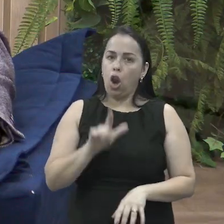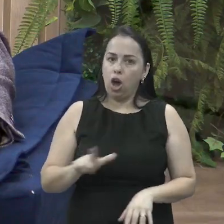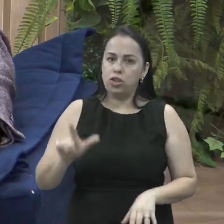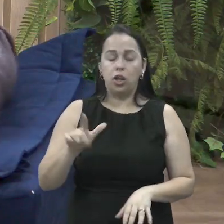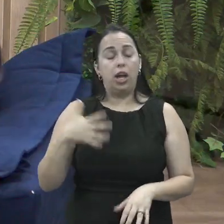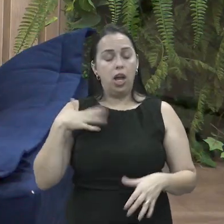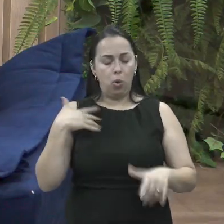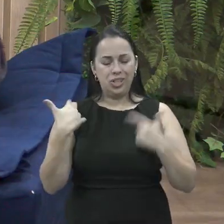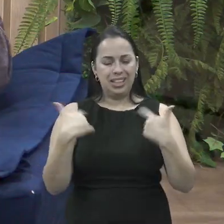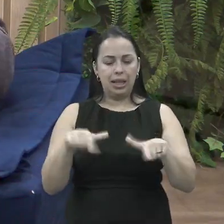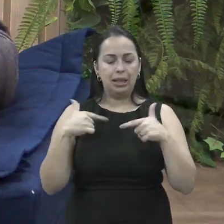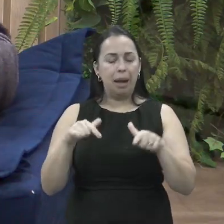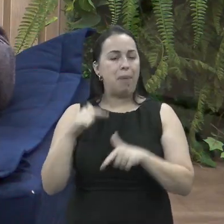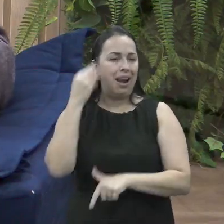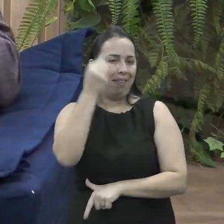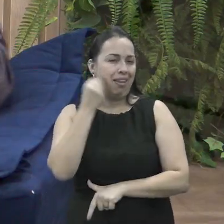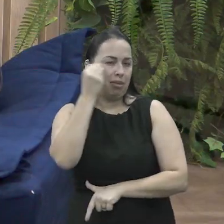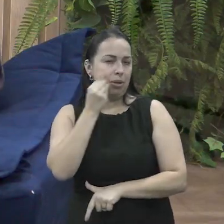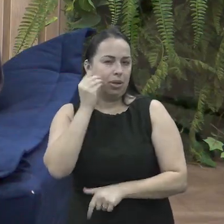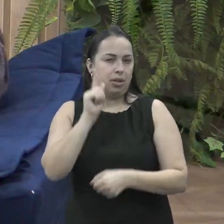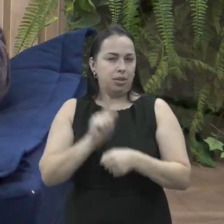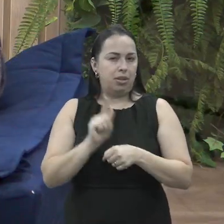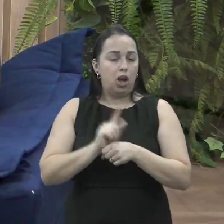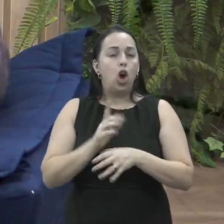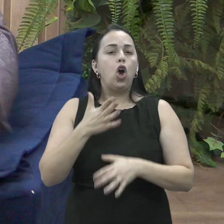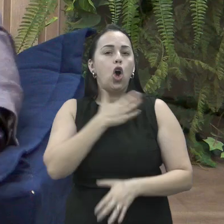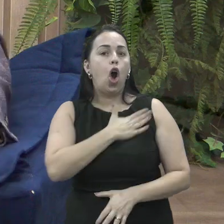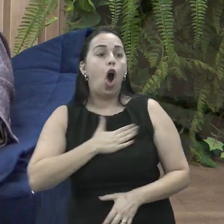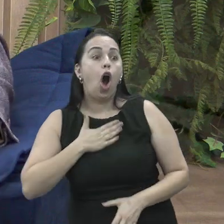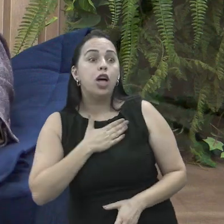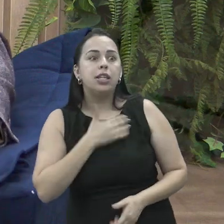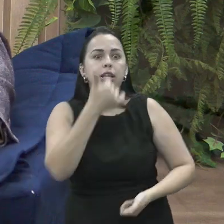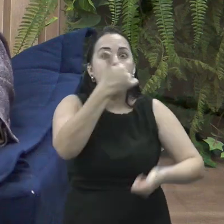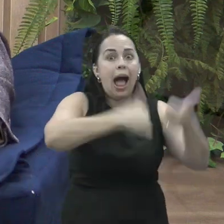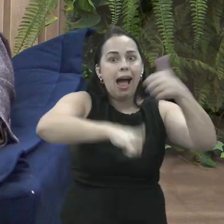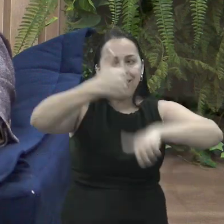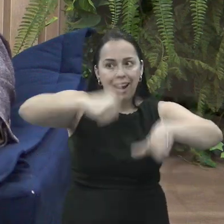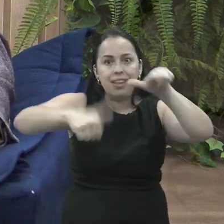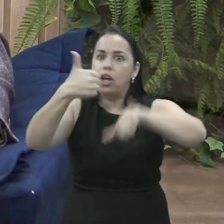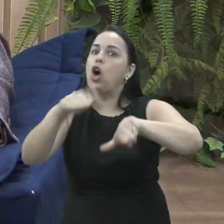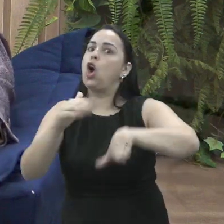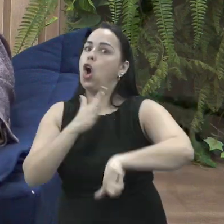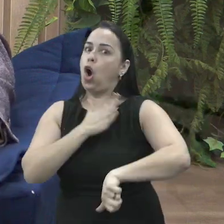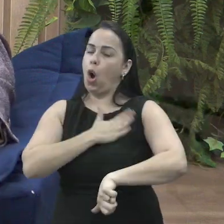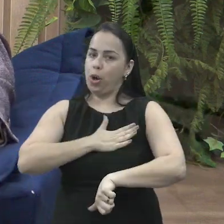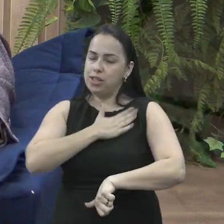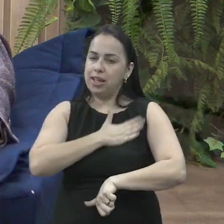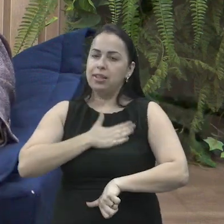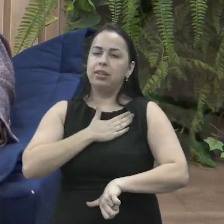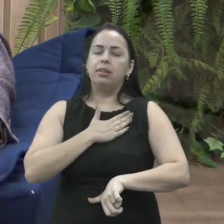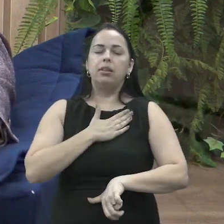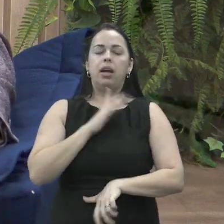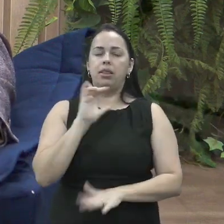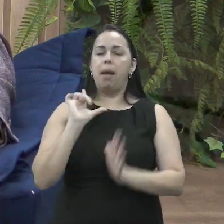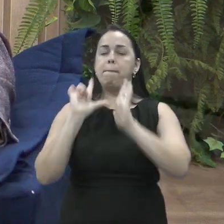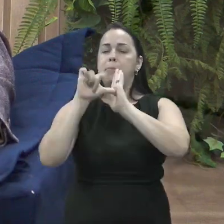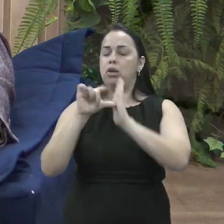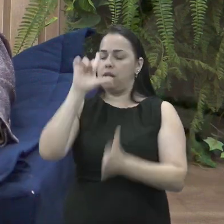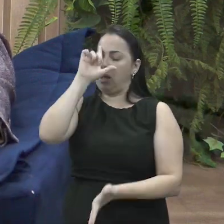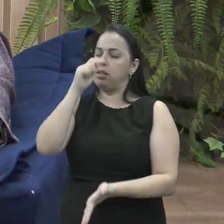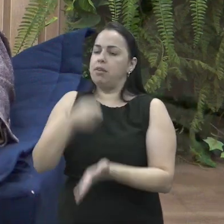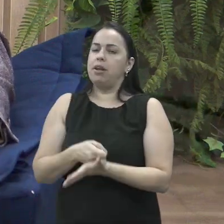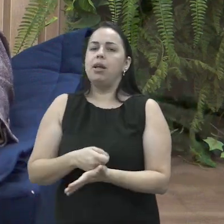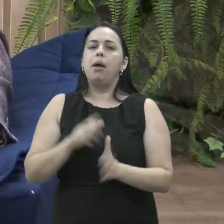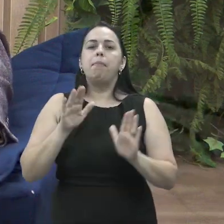todo gestor, e repito, eu venho da área de gestão, a área de gestão a gente gosta muito de números, então a gente analisa muitos números para que a gente balize as nossas